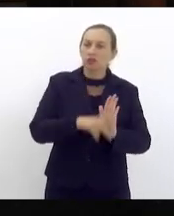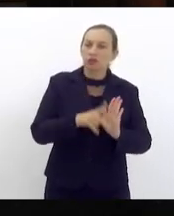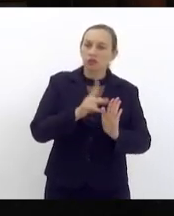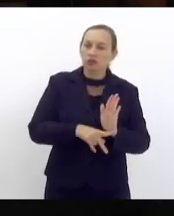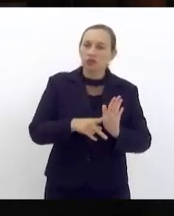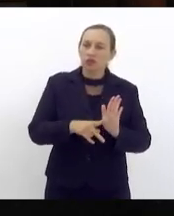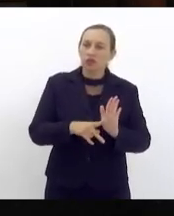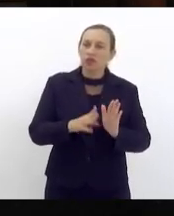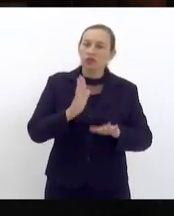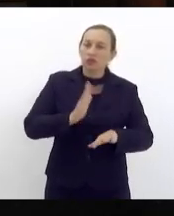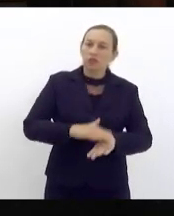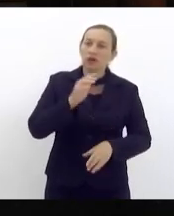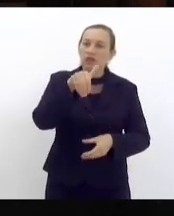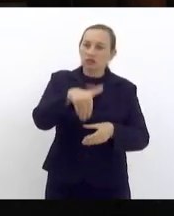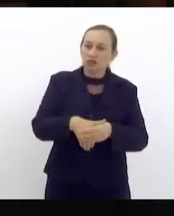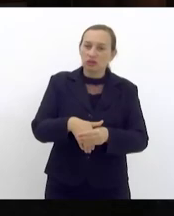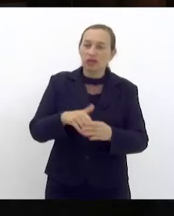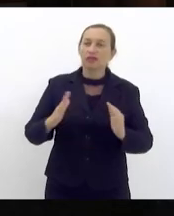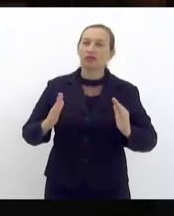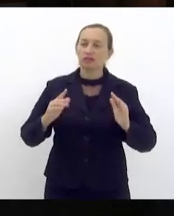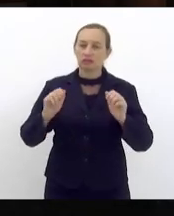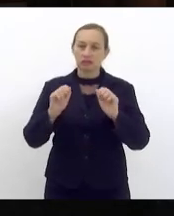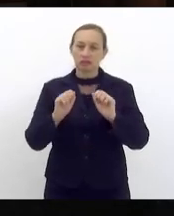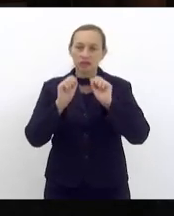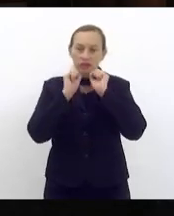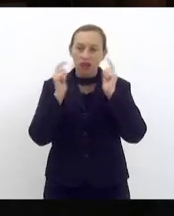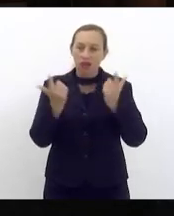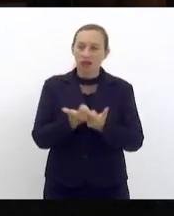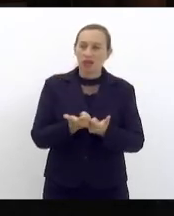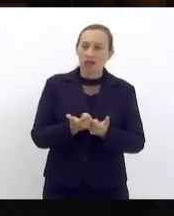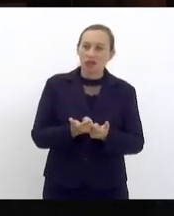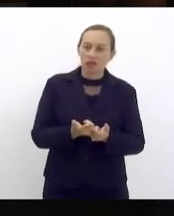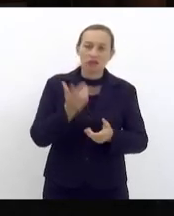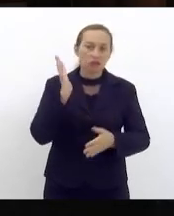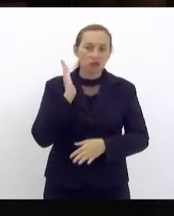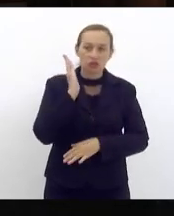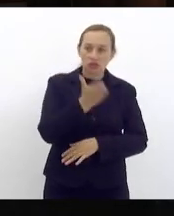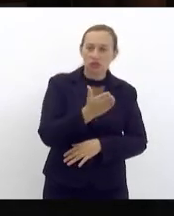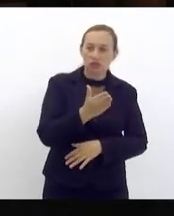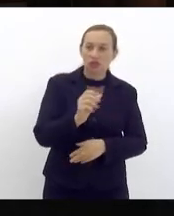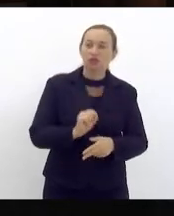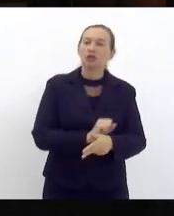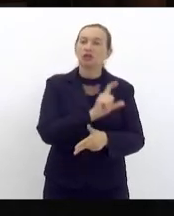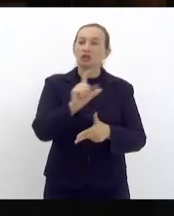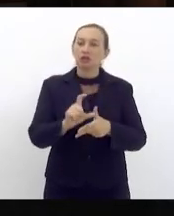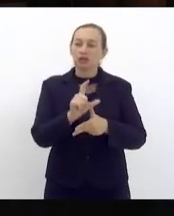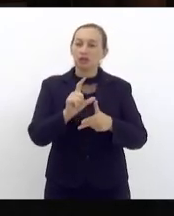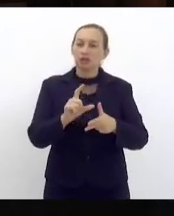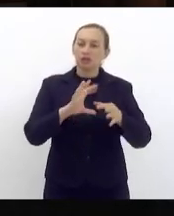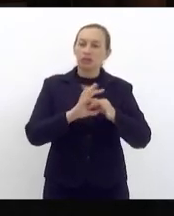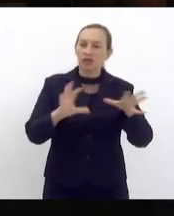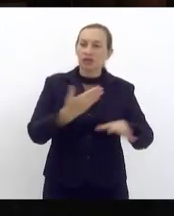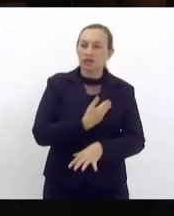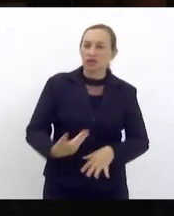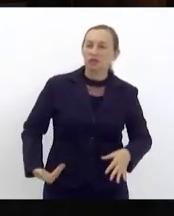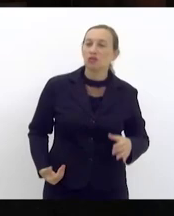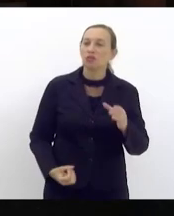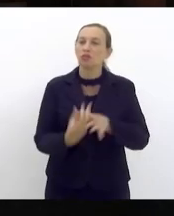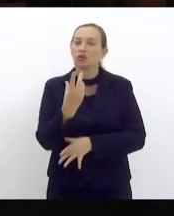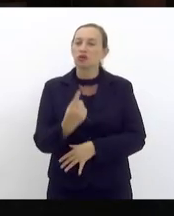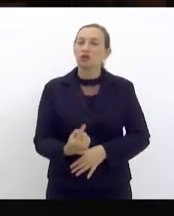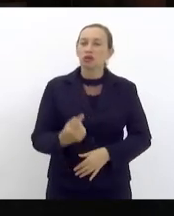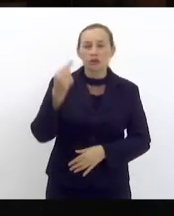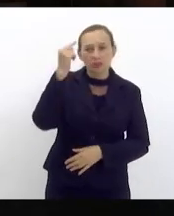como o mais votado da casa foi um projeto que foi direto para a sanção do governador projeto produzido